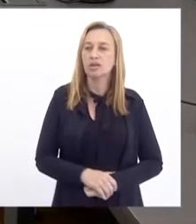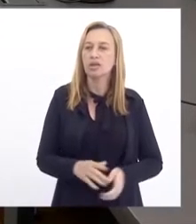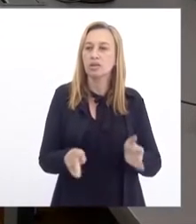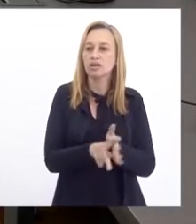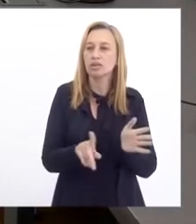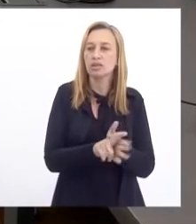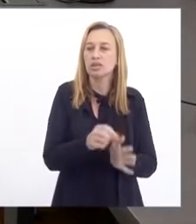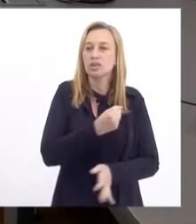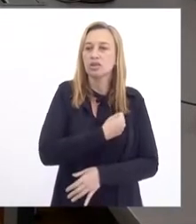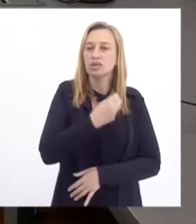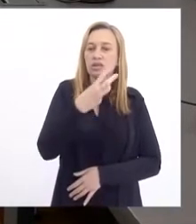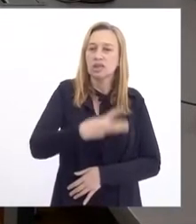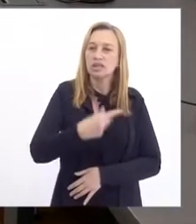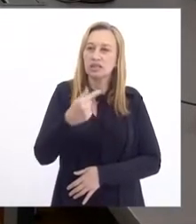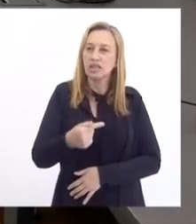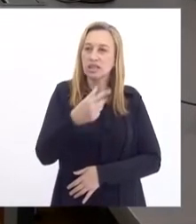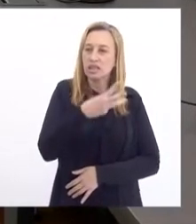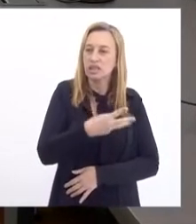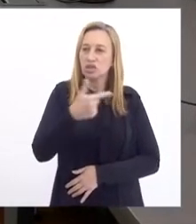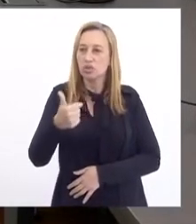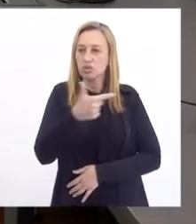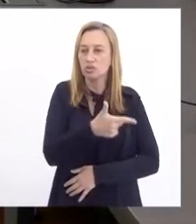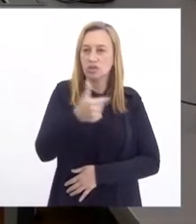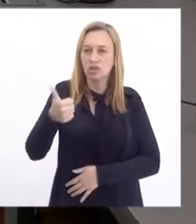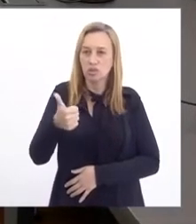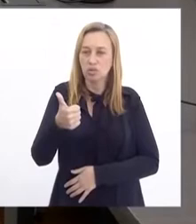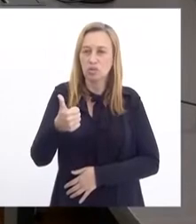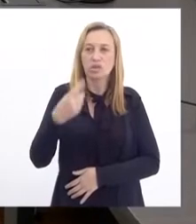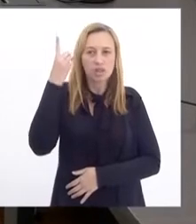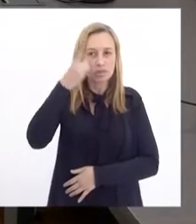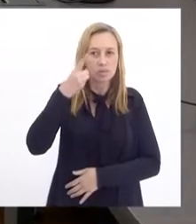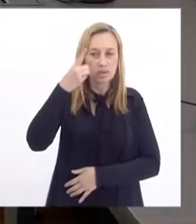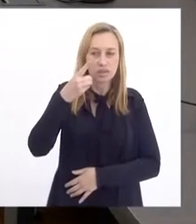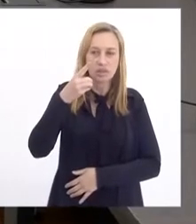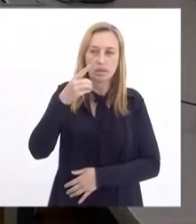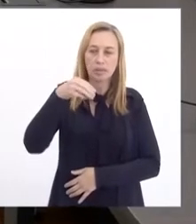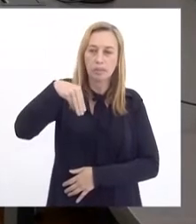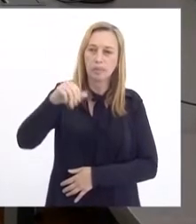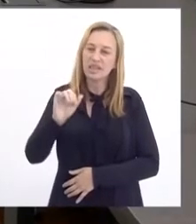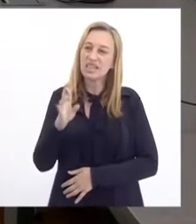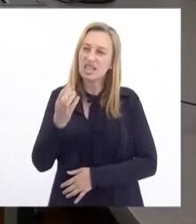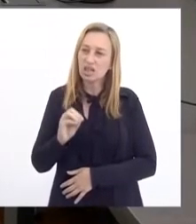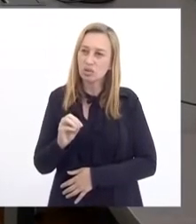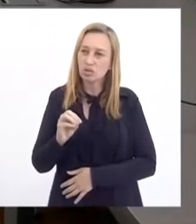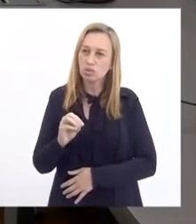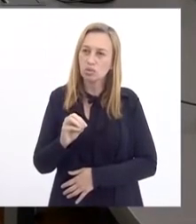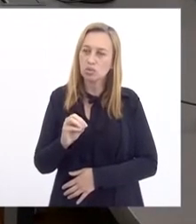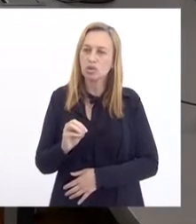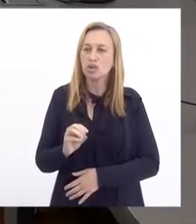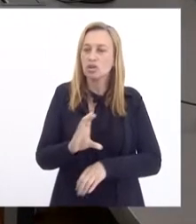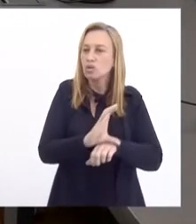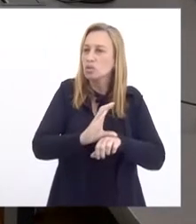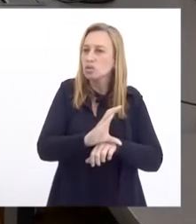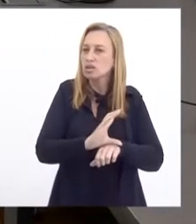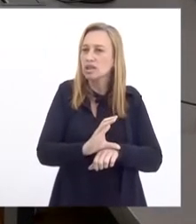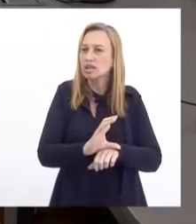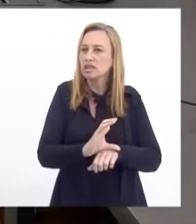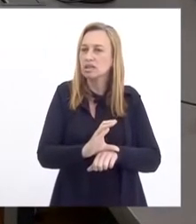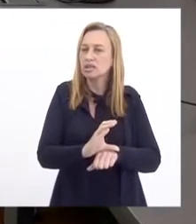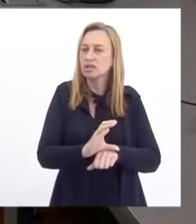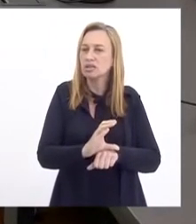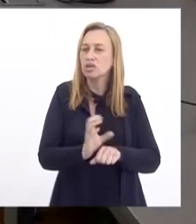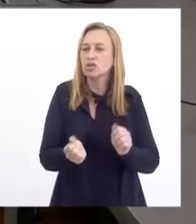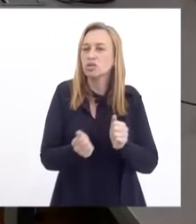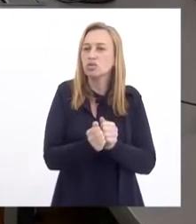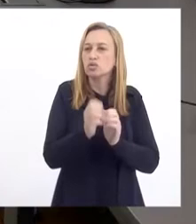Projeto de lei número 3732 de 2021, autoria do deputado Carlos Macedo. O parecer é pela constitucionalidade